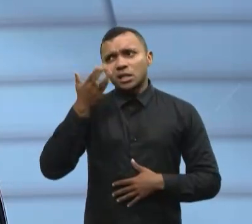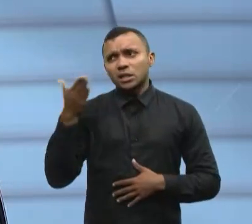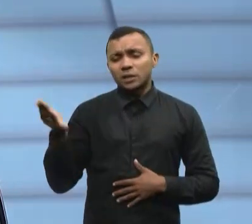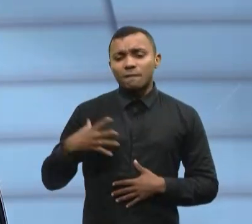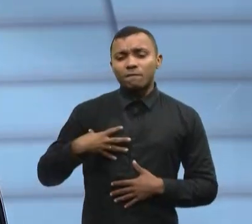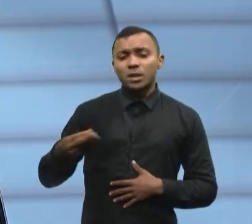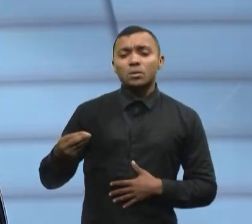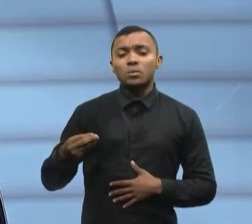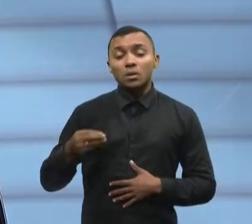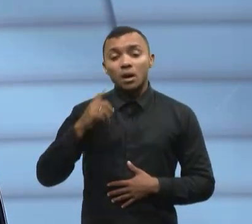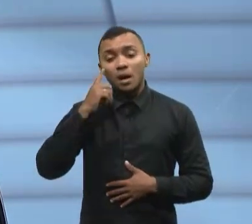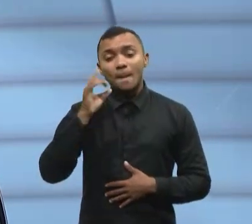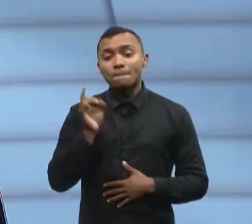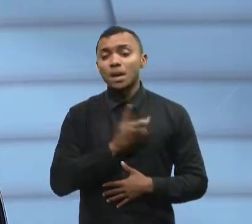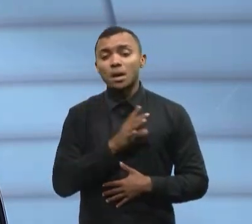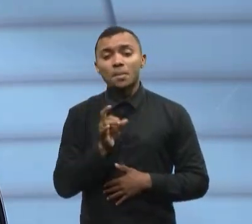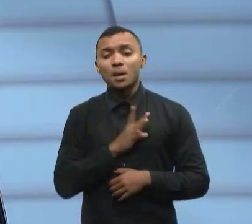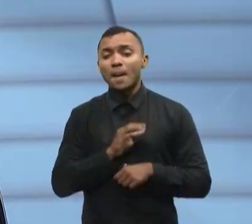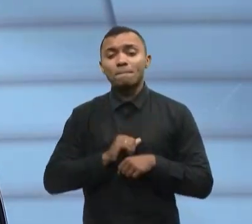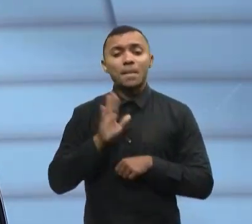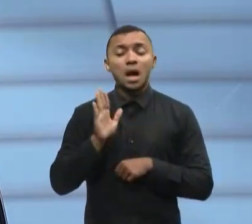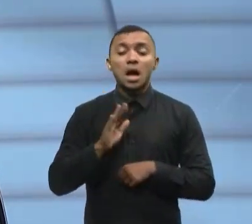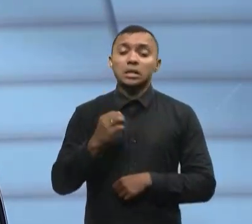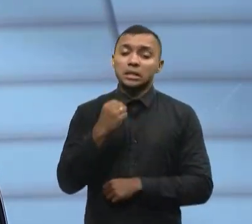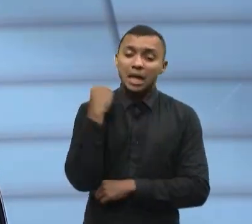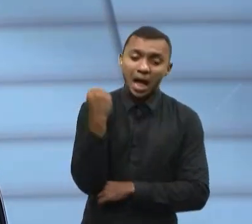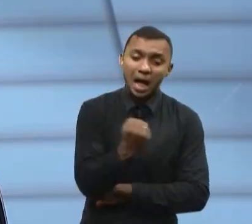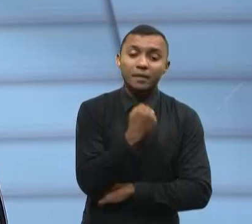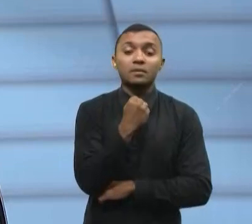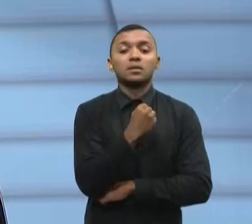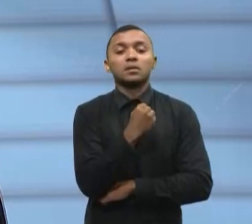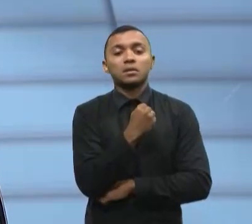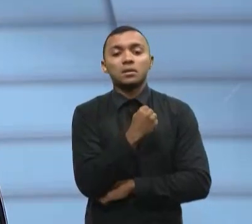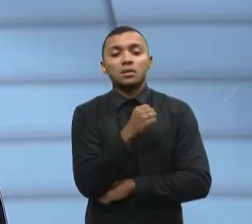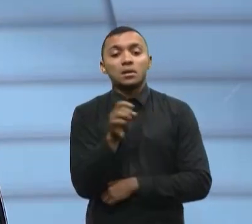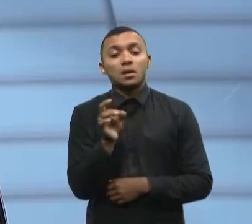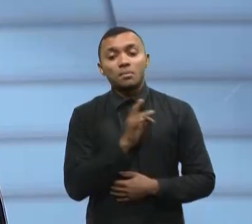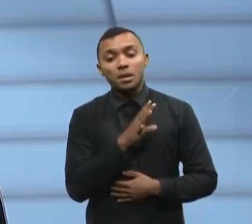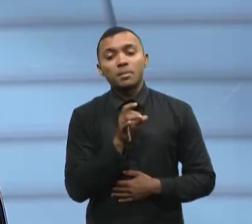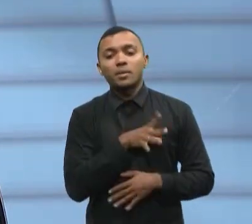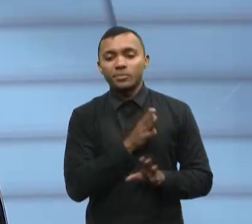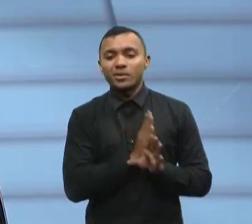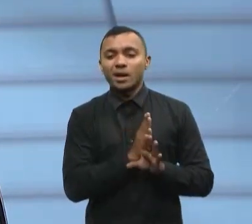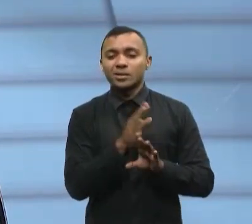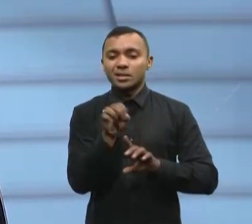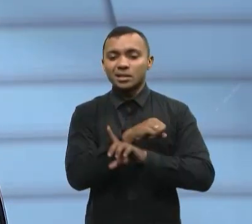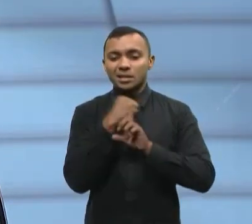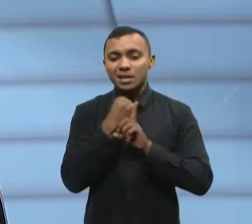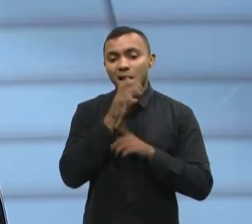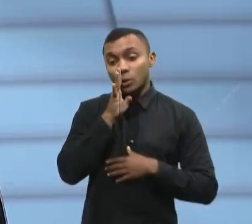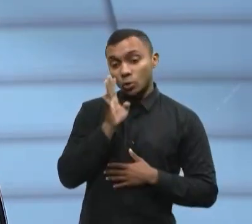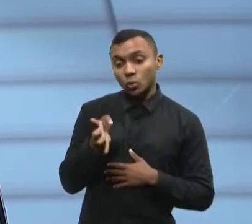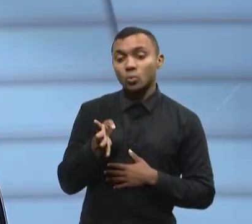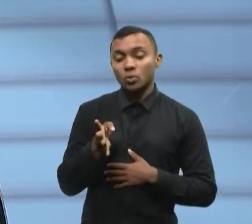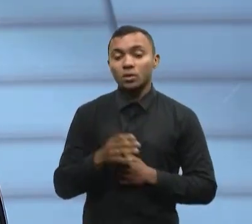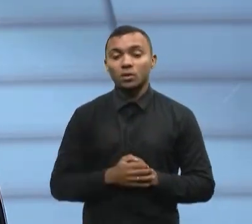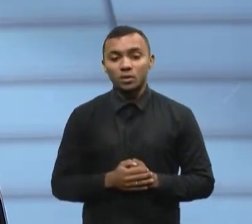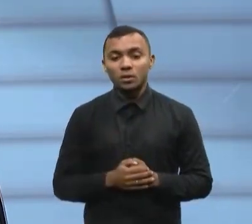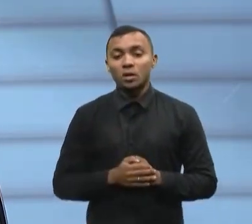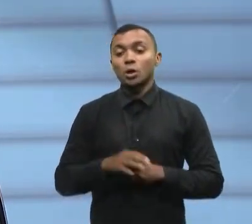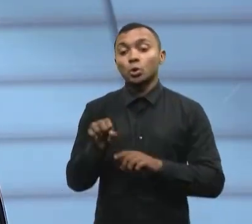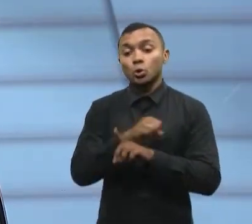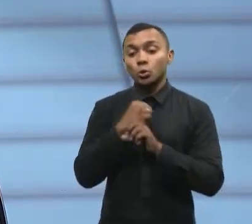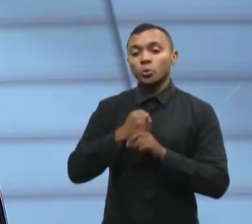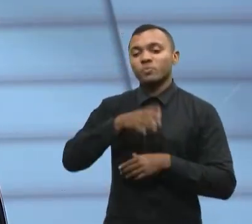o medo ele vem mais intenso que a dúvida. O medo é do olhar social. O medo é do julgamento